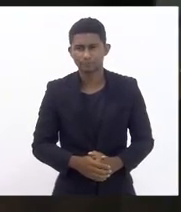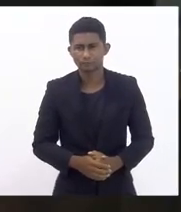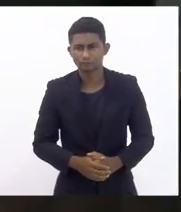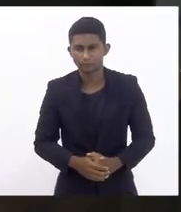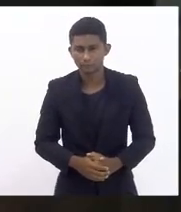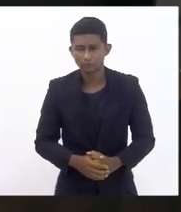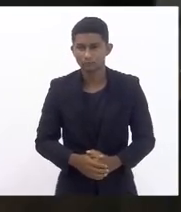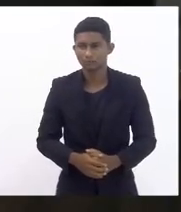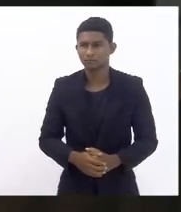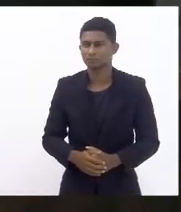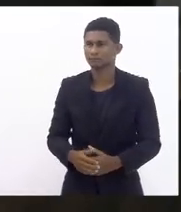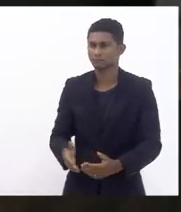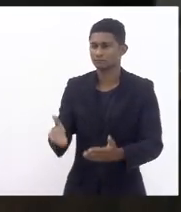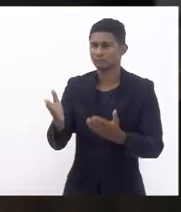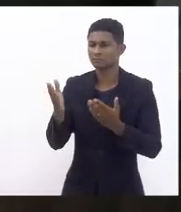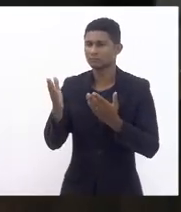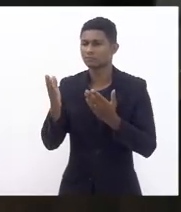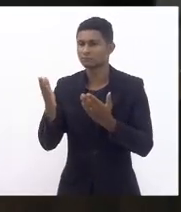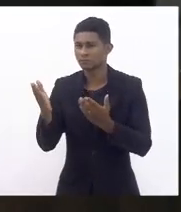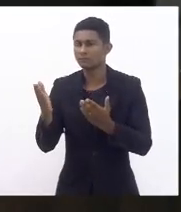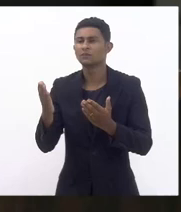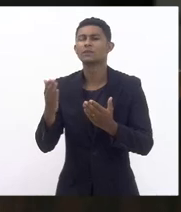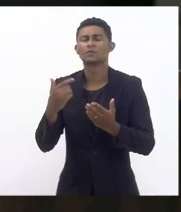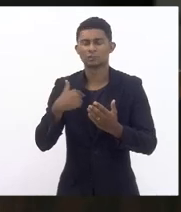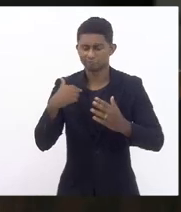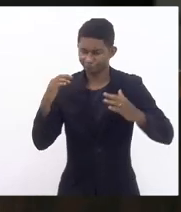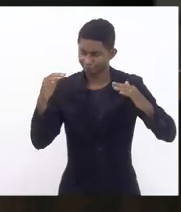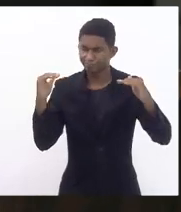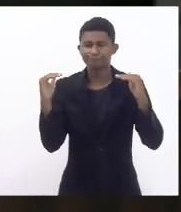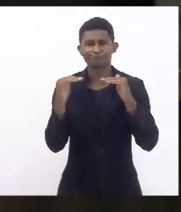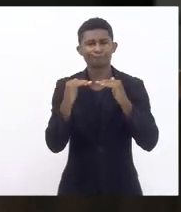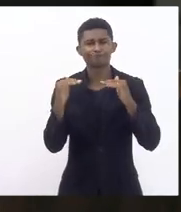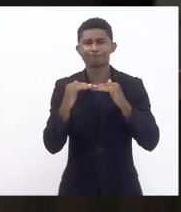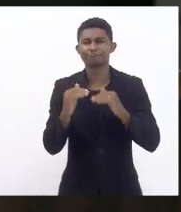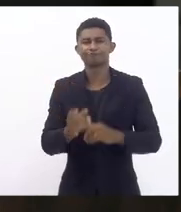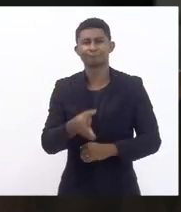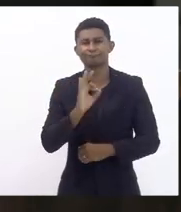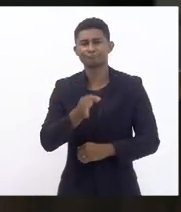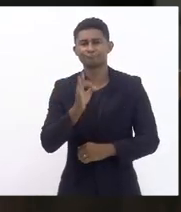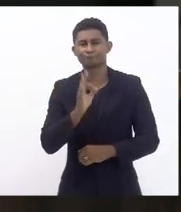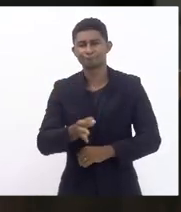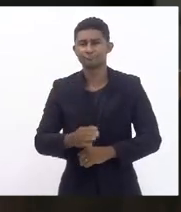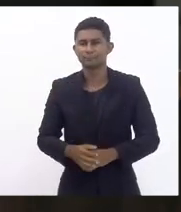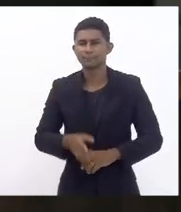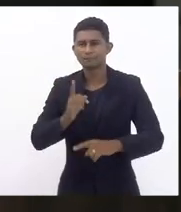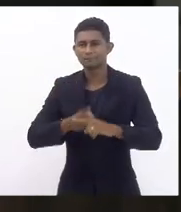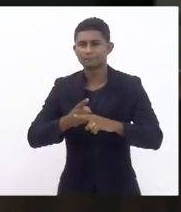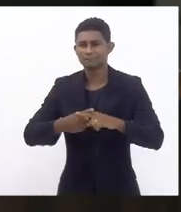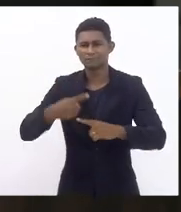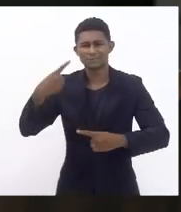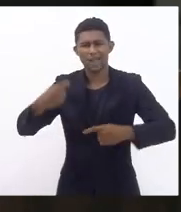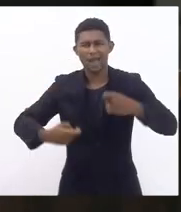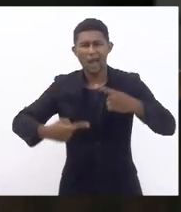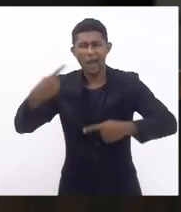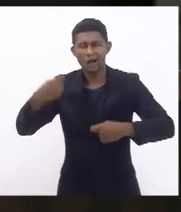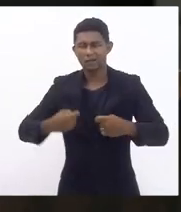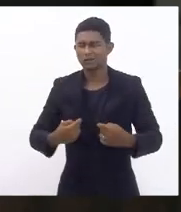Enquanto Vossa Excelência falar, eu concordarei, porque nada justifica uma guerra,